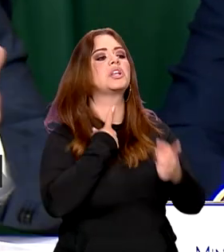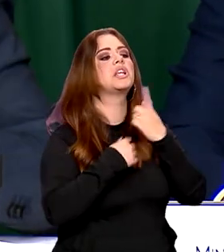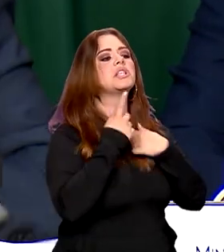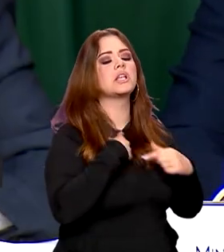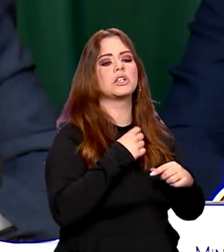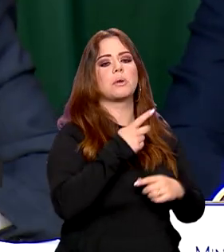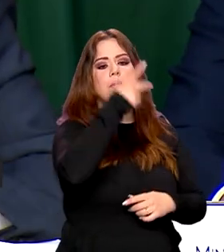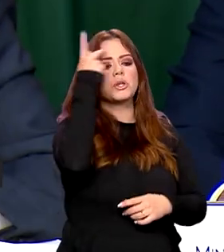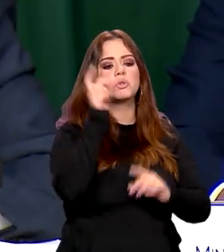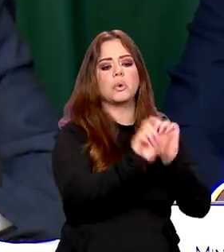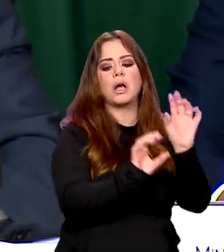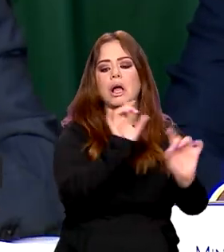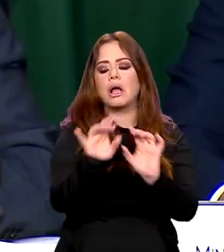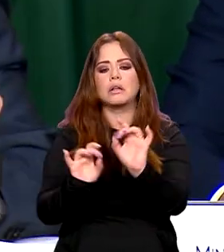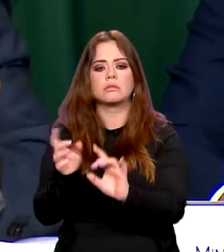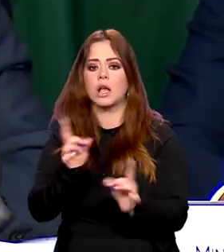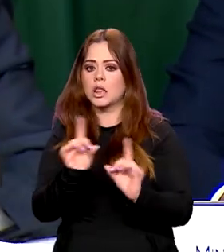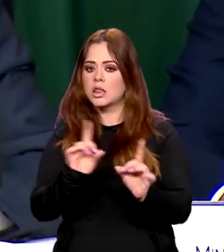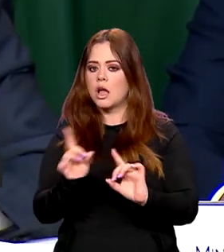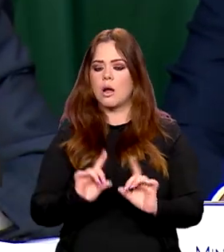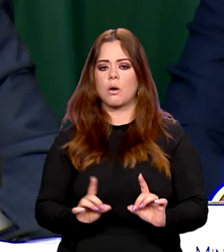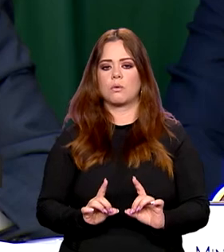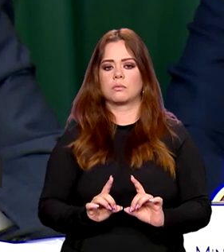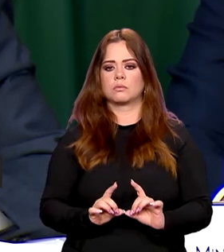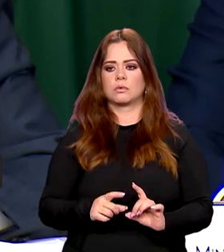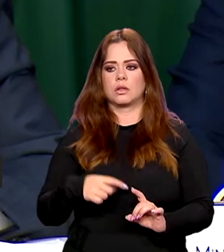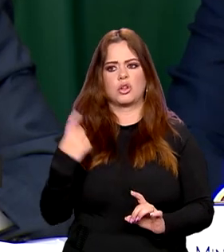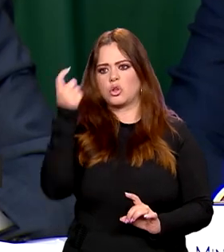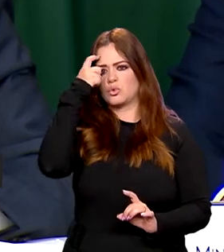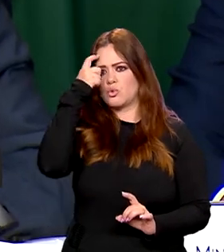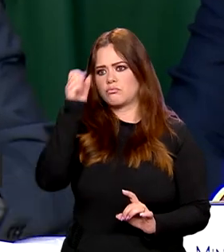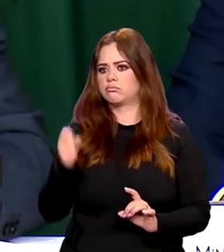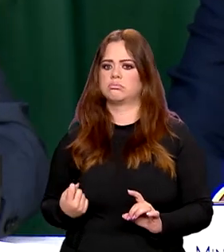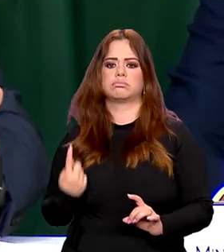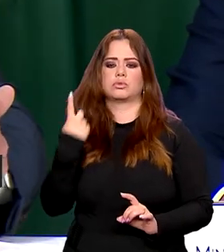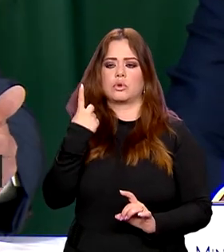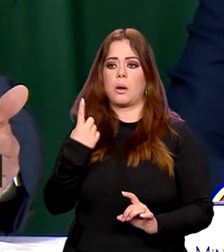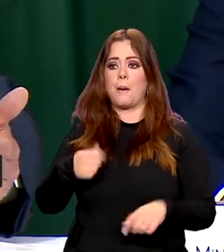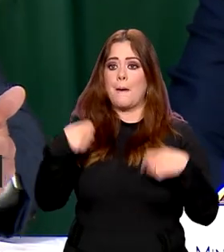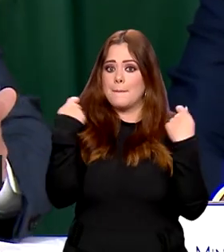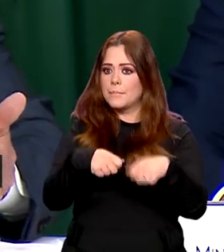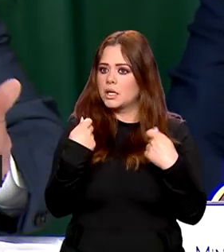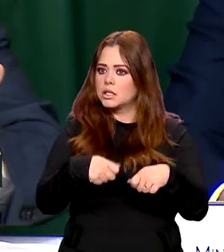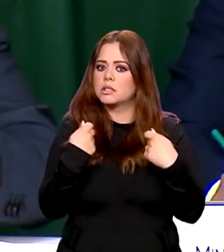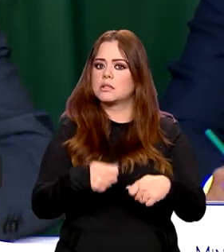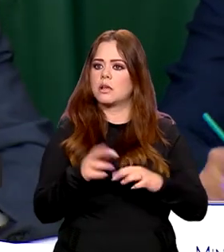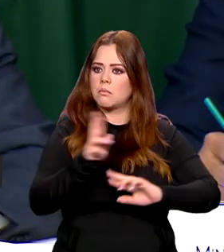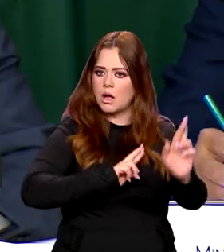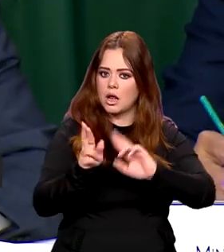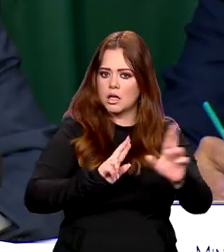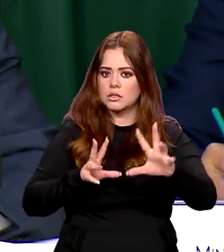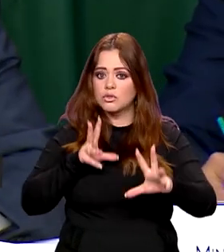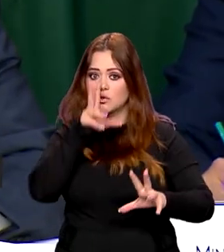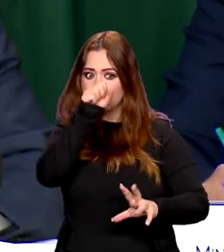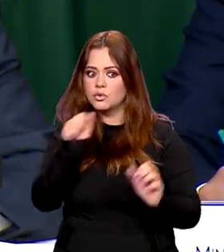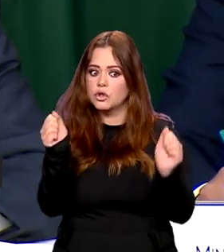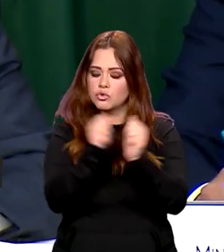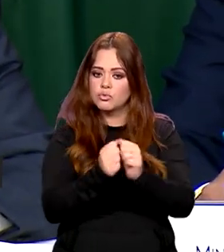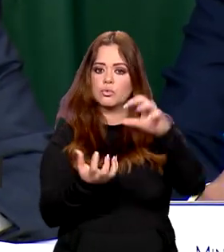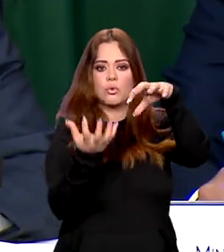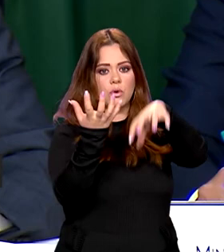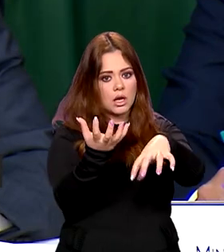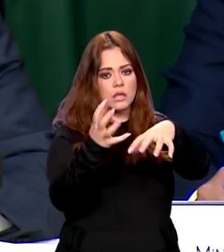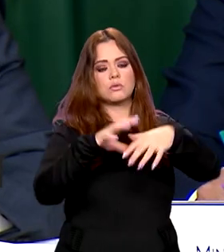desejo, mas tudo bem. Mas nós não somos senhores da razão. Nós temos que lidar com a relação de força que está no Congresso